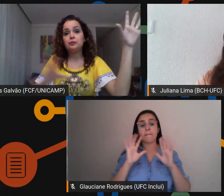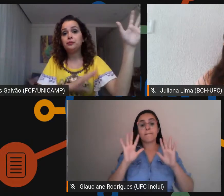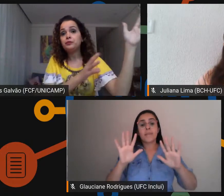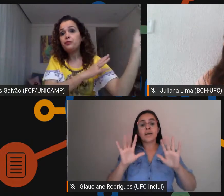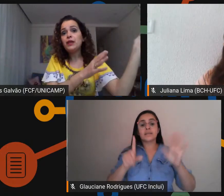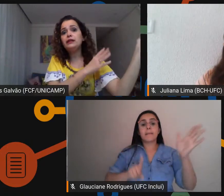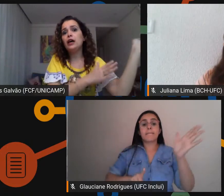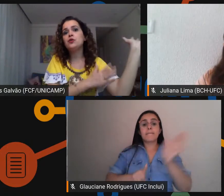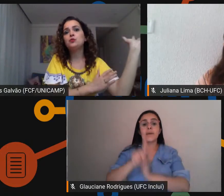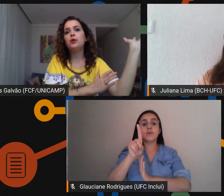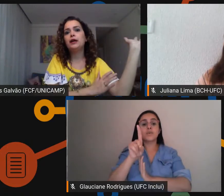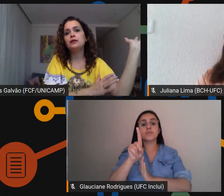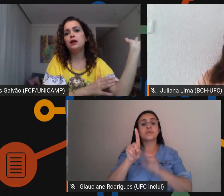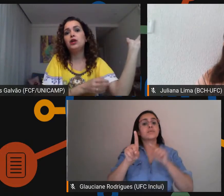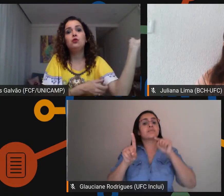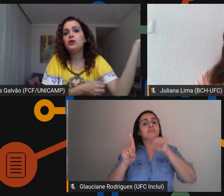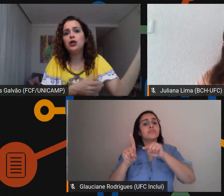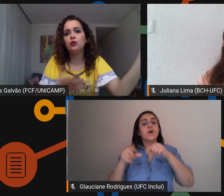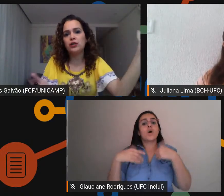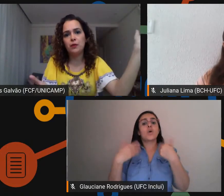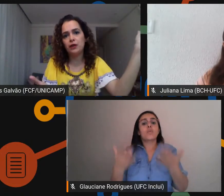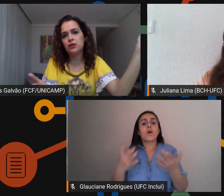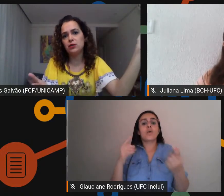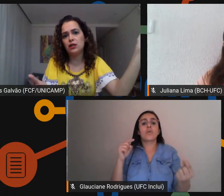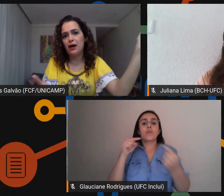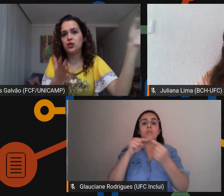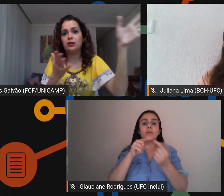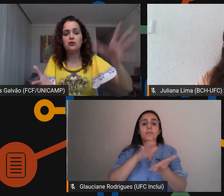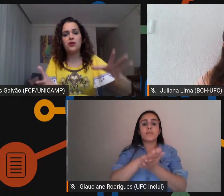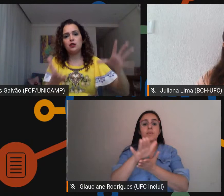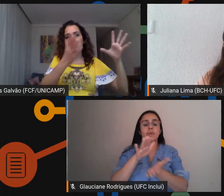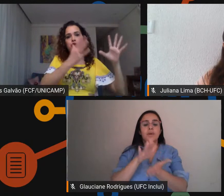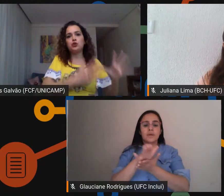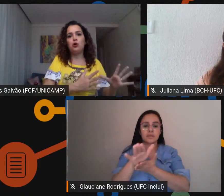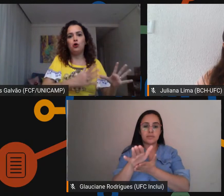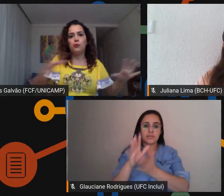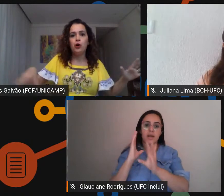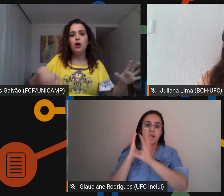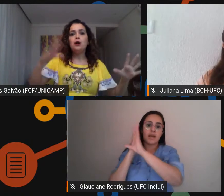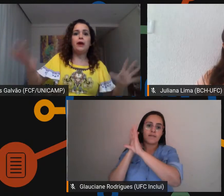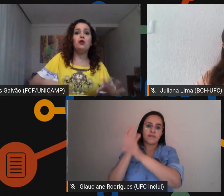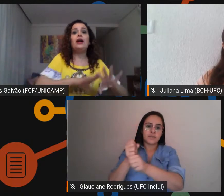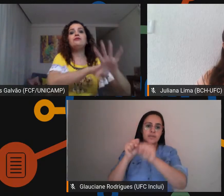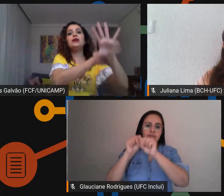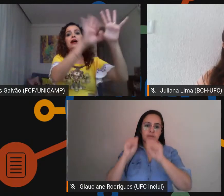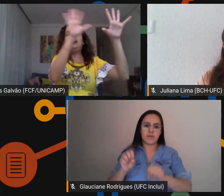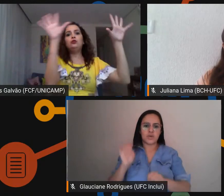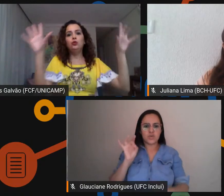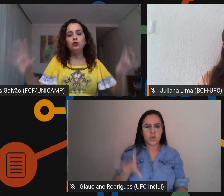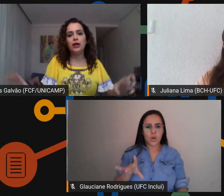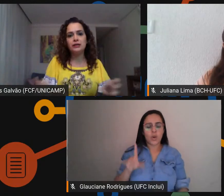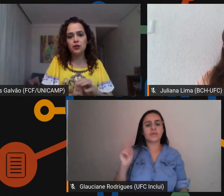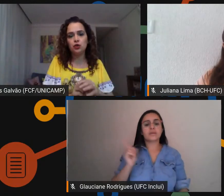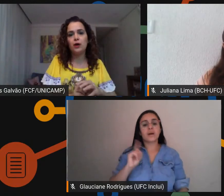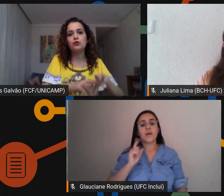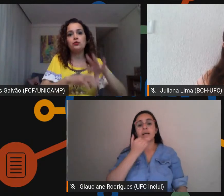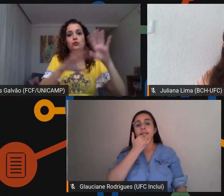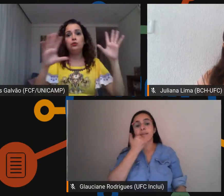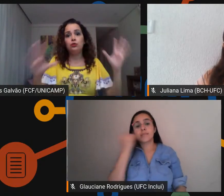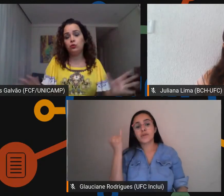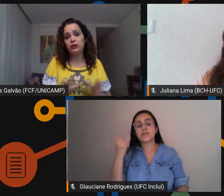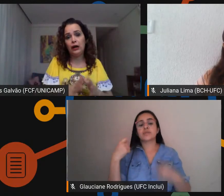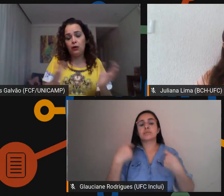está em termos de publicação. Não adianta eu fazer uma revisão sistemática, eu tenho que fazer uma de escopo para eu levantar tudo que existe